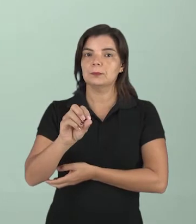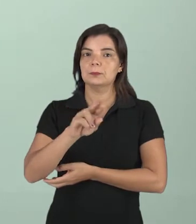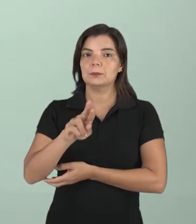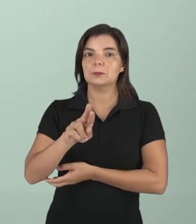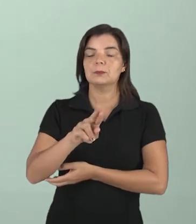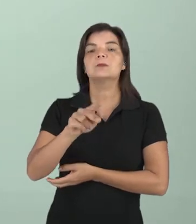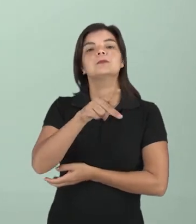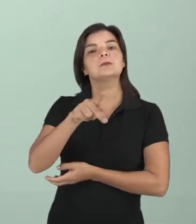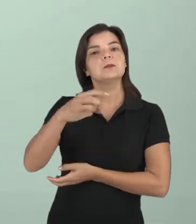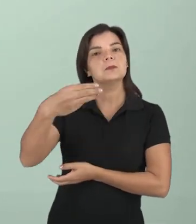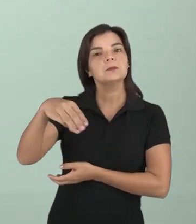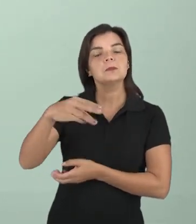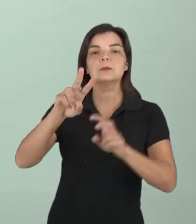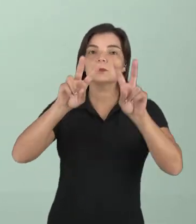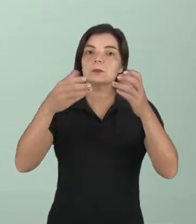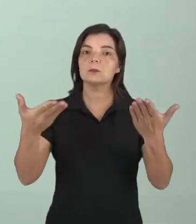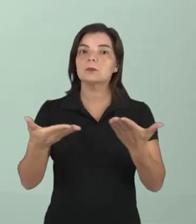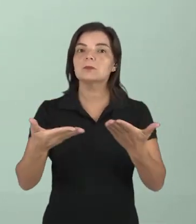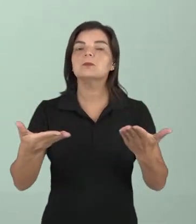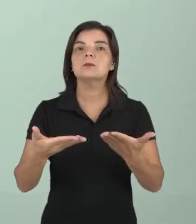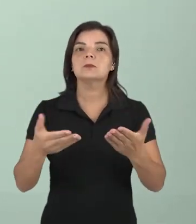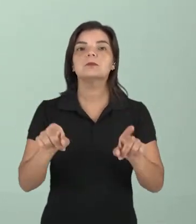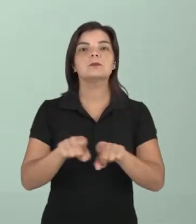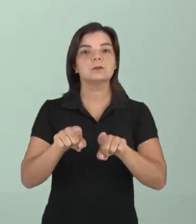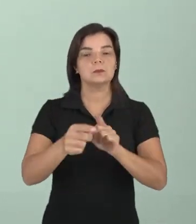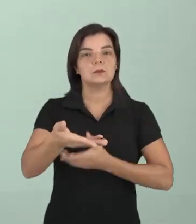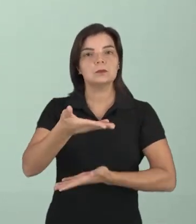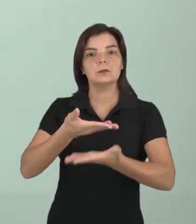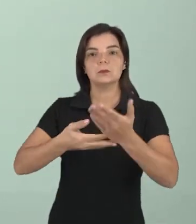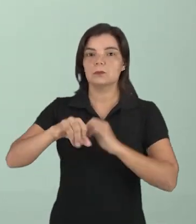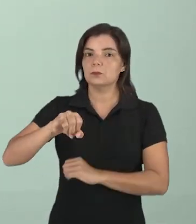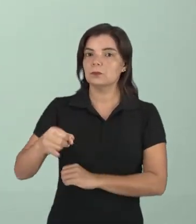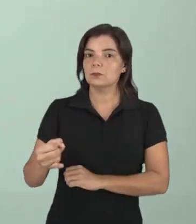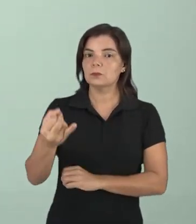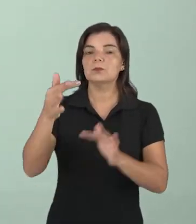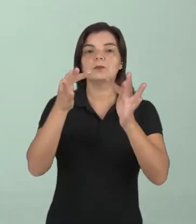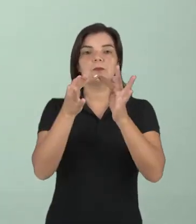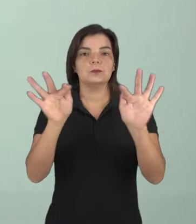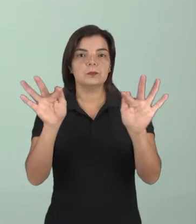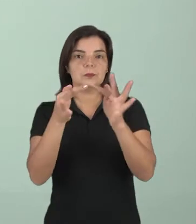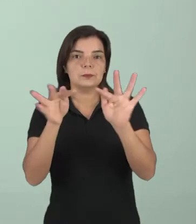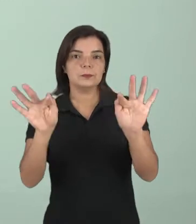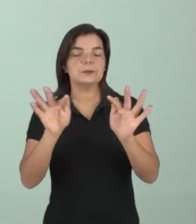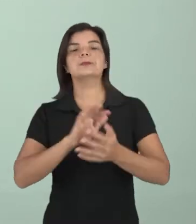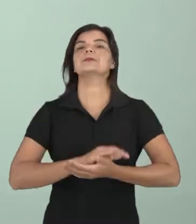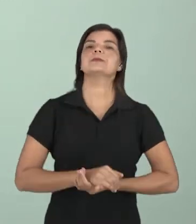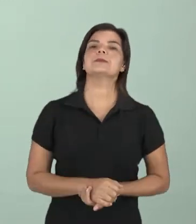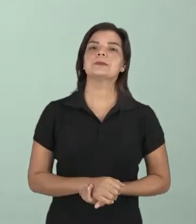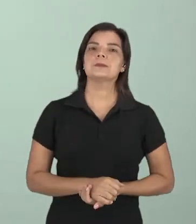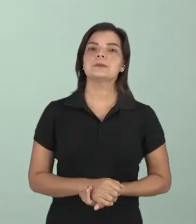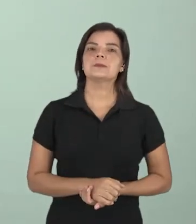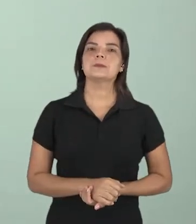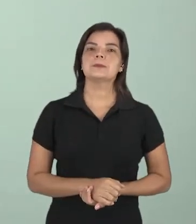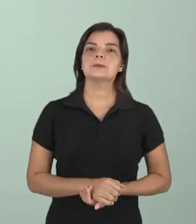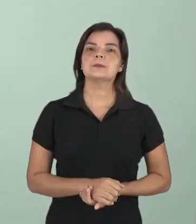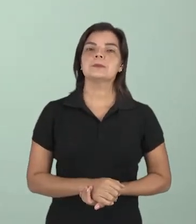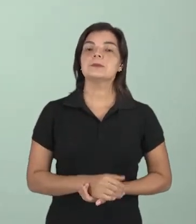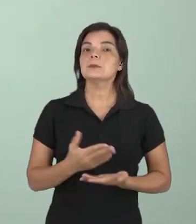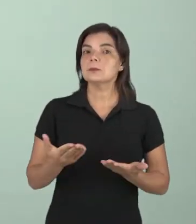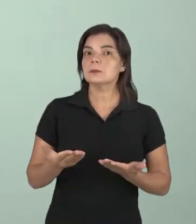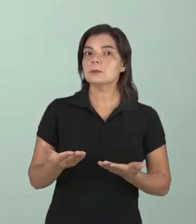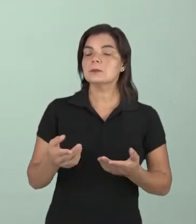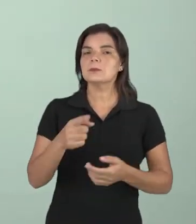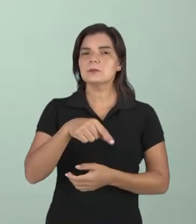de matemática, e o nosso tema de hoje é conexões entre juros e funções. E